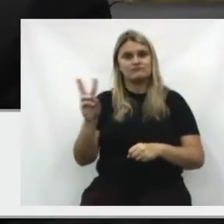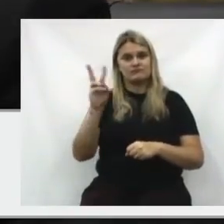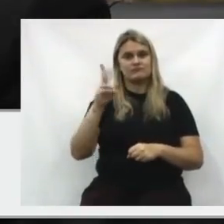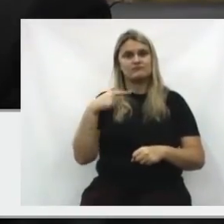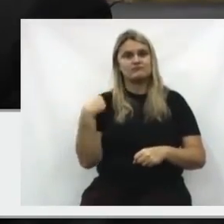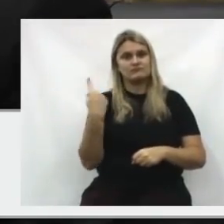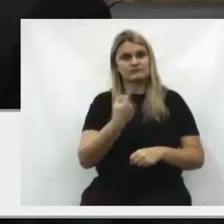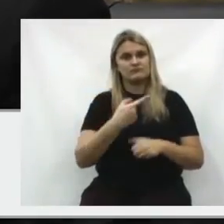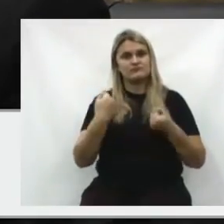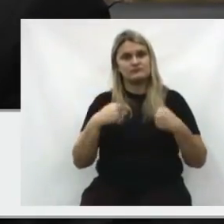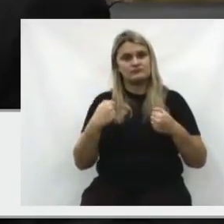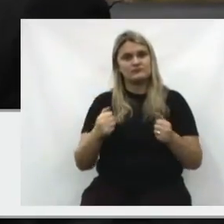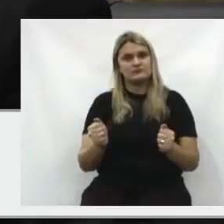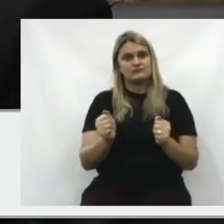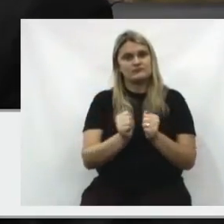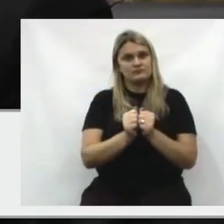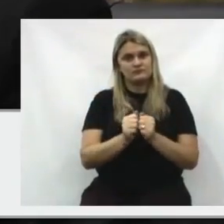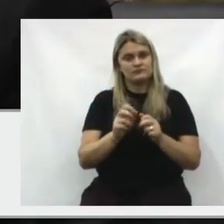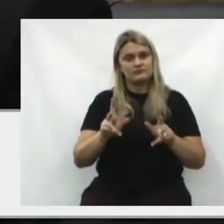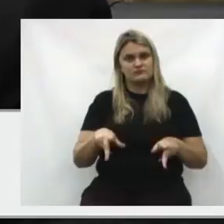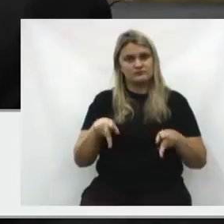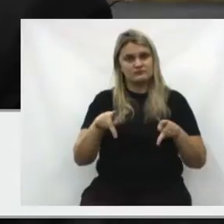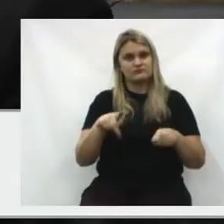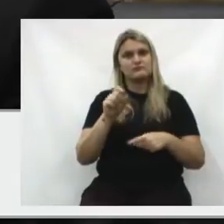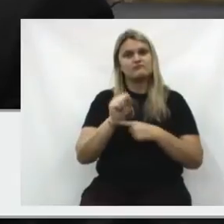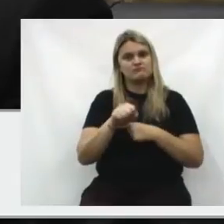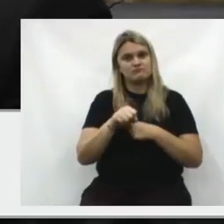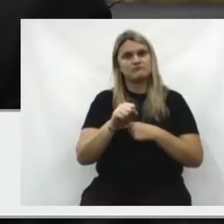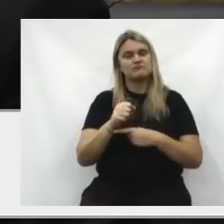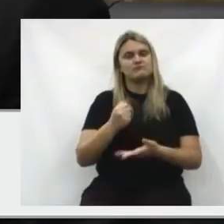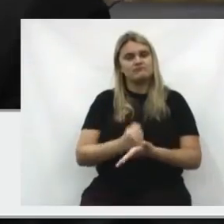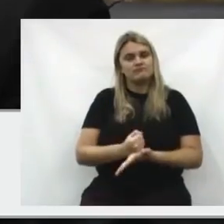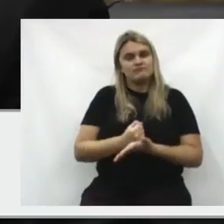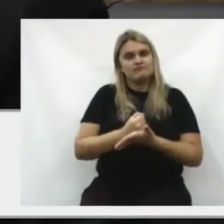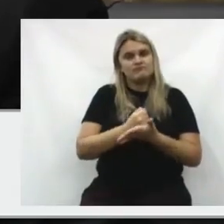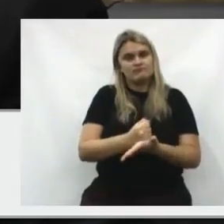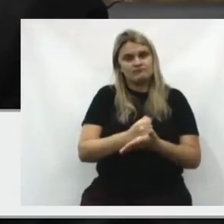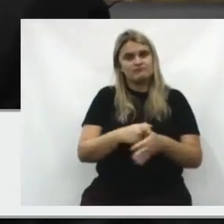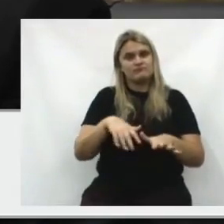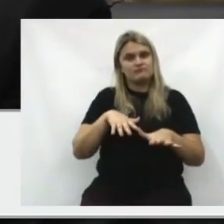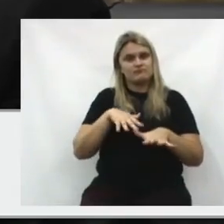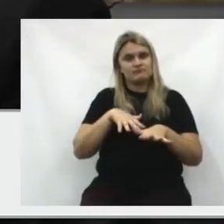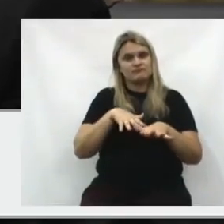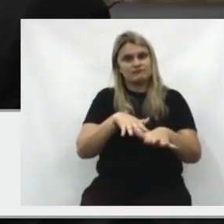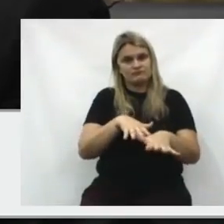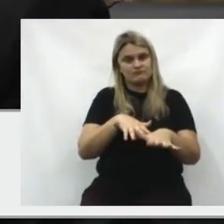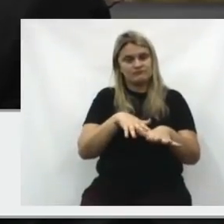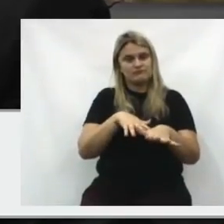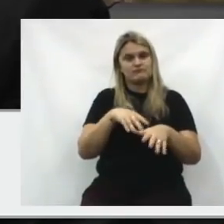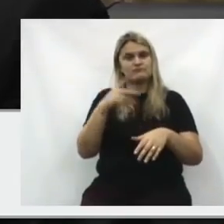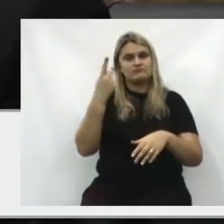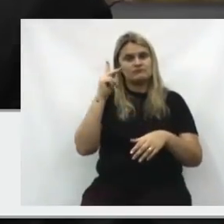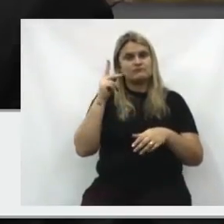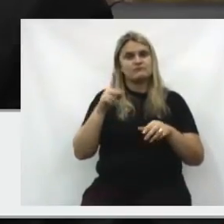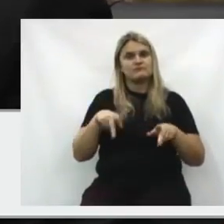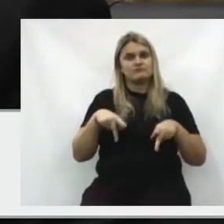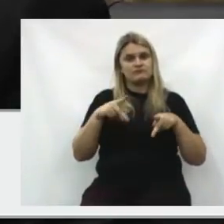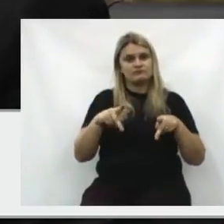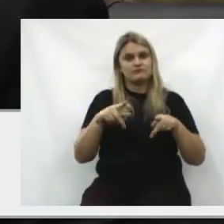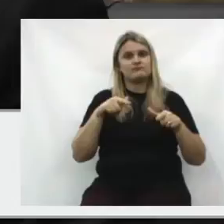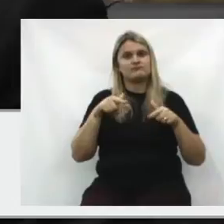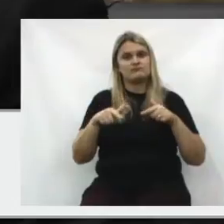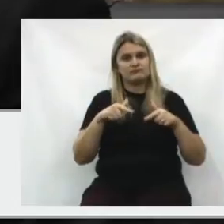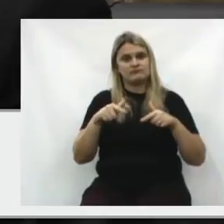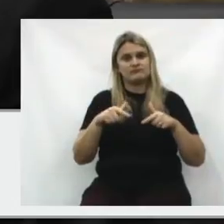de que não vale a pena. Nós precisamos, junto com a população, sim, reforçar e engrossar essa mobilização nacional para